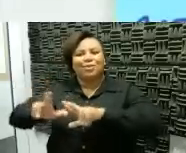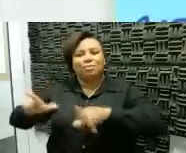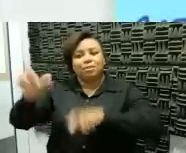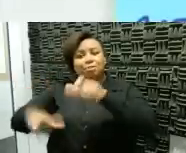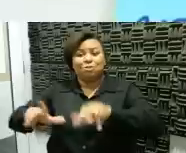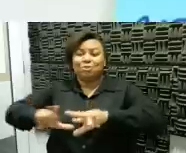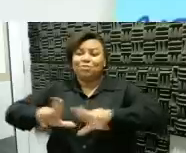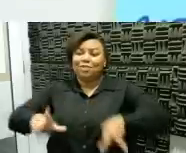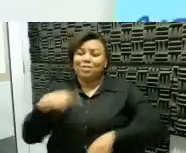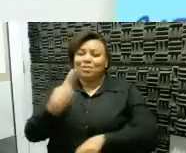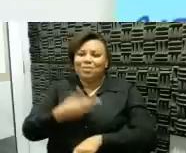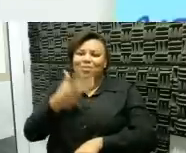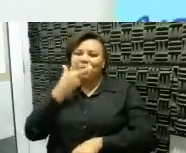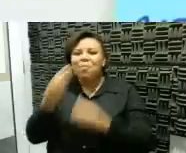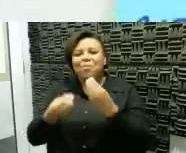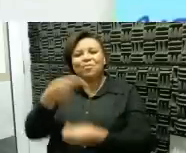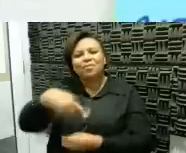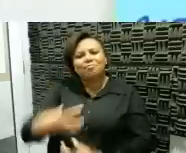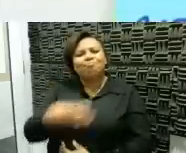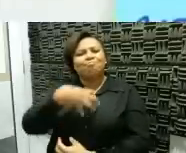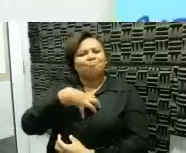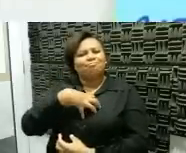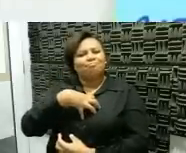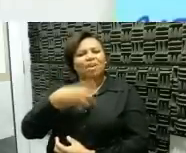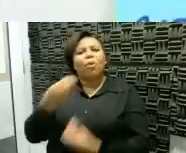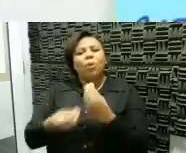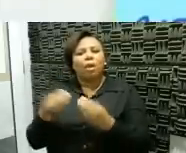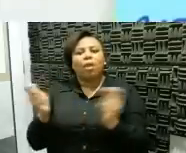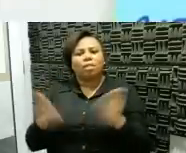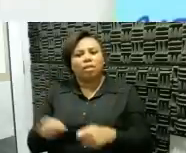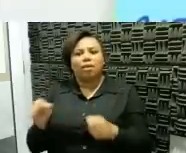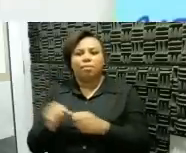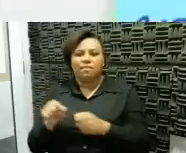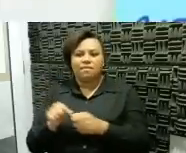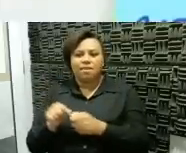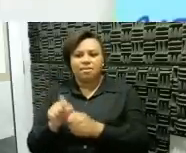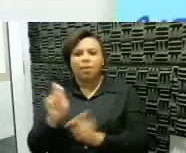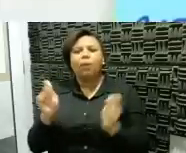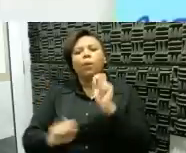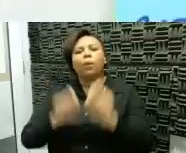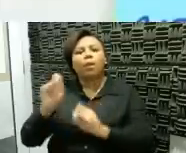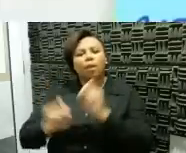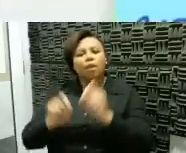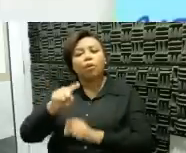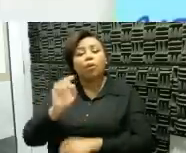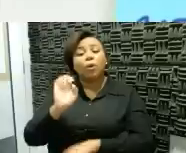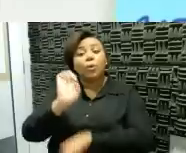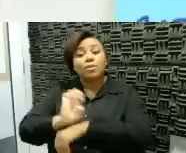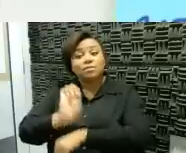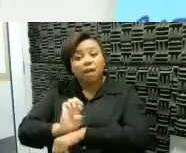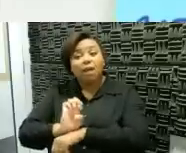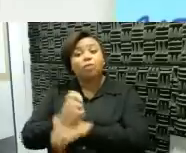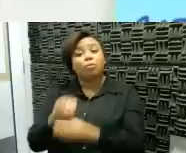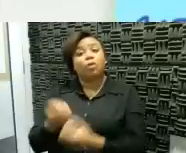lidam com isso o que que a gente pode fazer né O que que a gente pode fazer o que que o estado pode fazer o governo o Estado